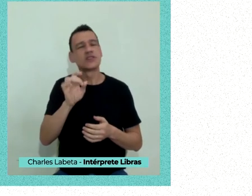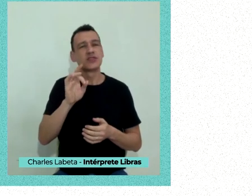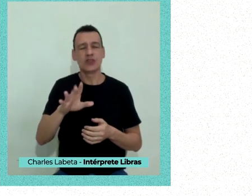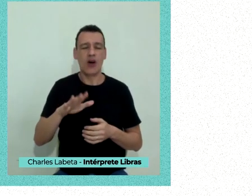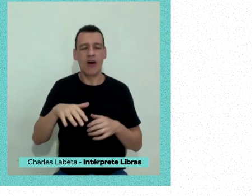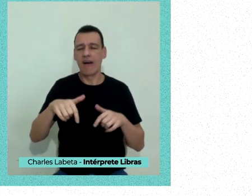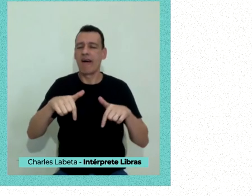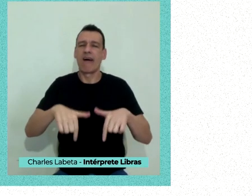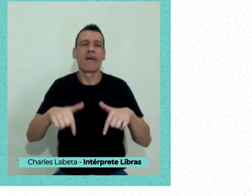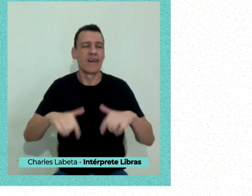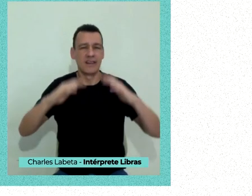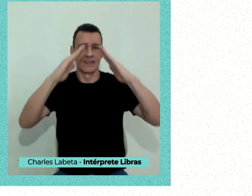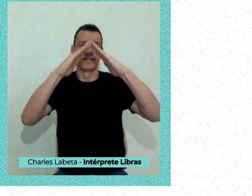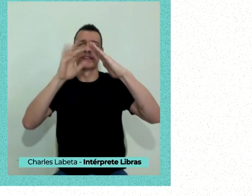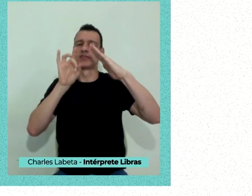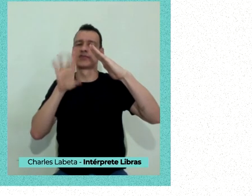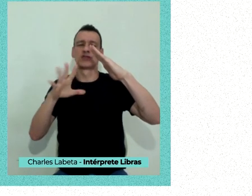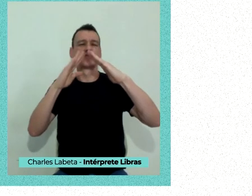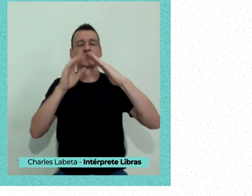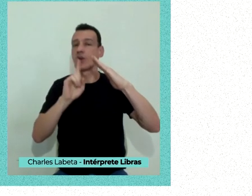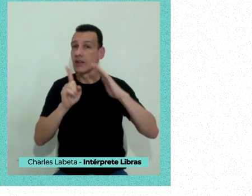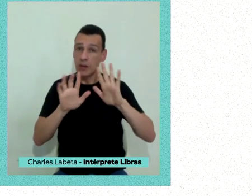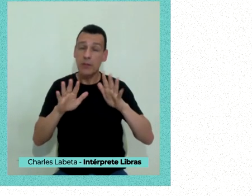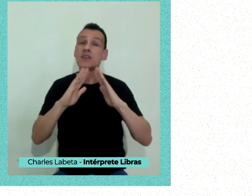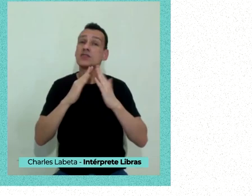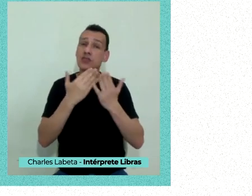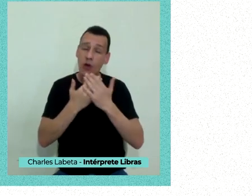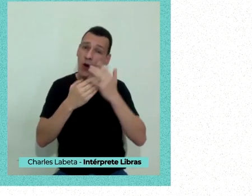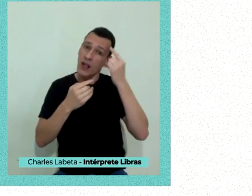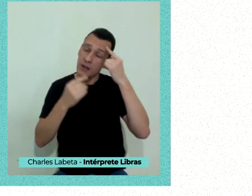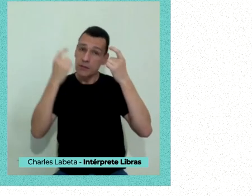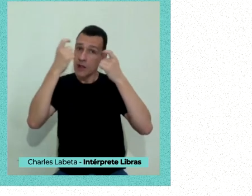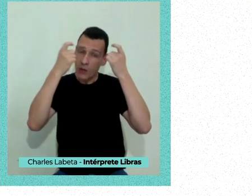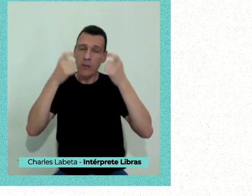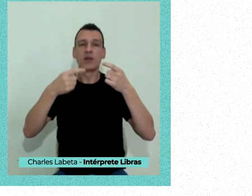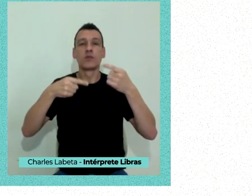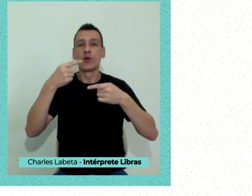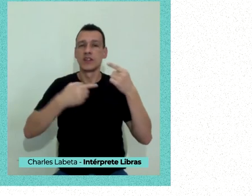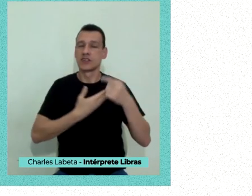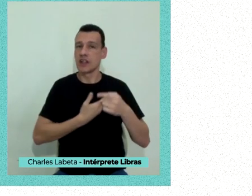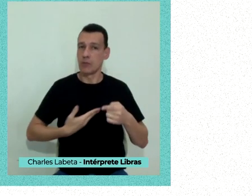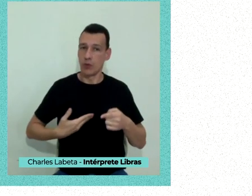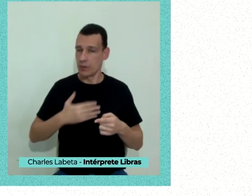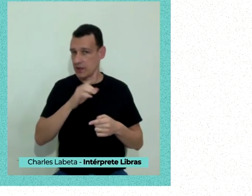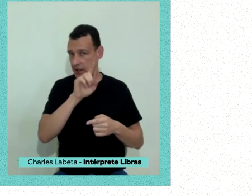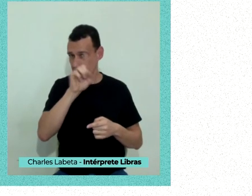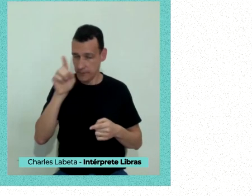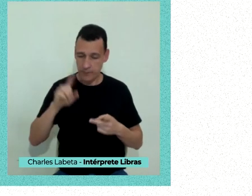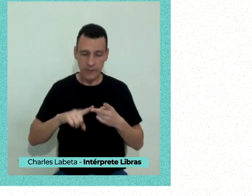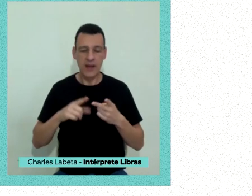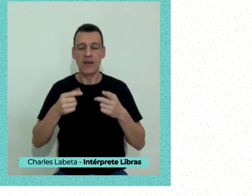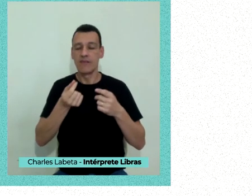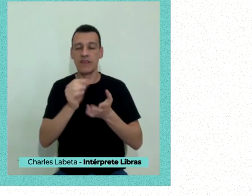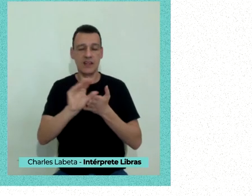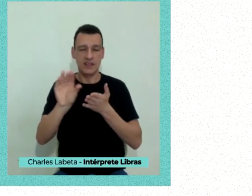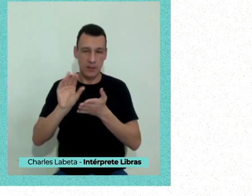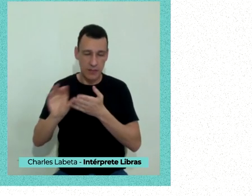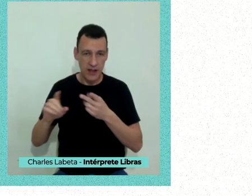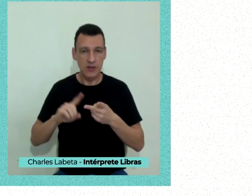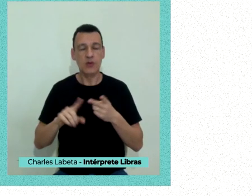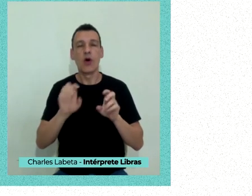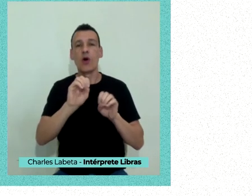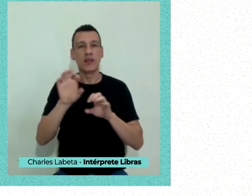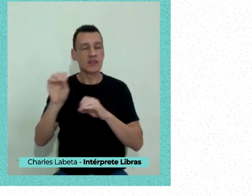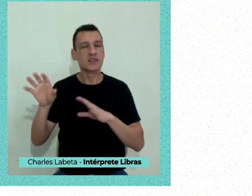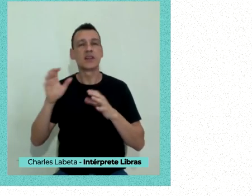uma escola pensada nas políticas públicas, no financiamento, nas orientações e na formação dos